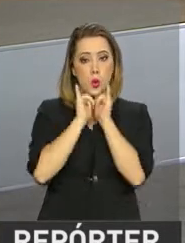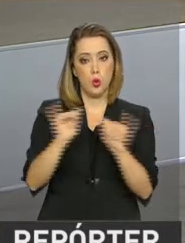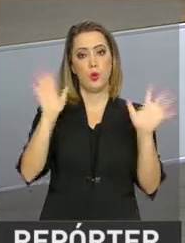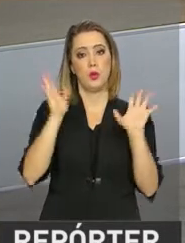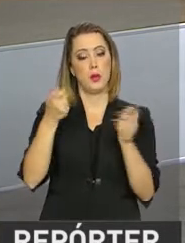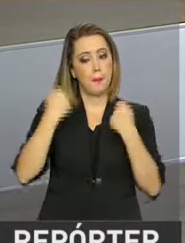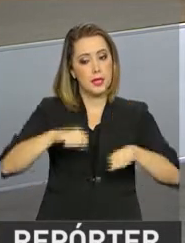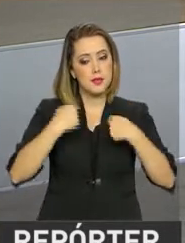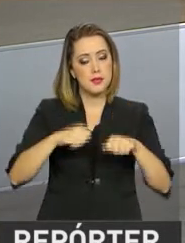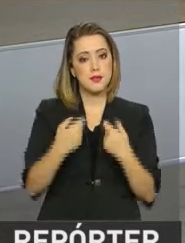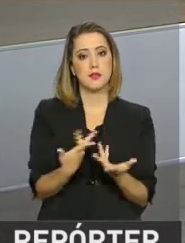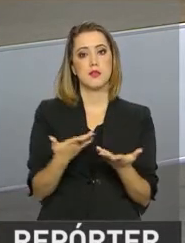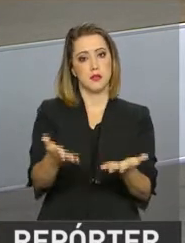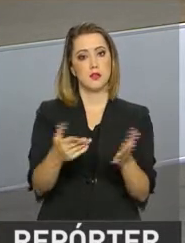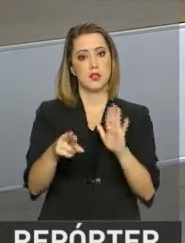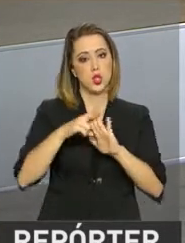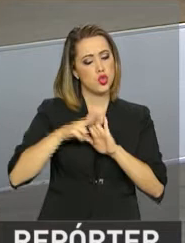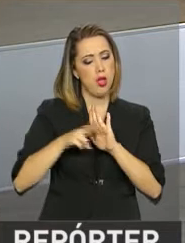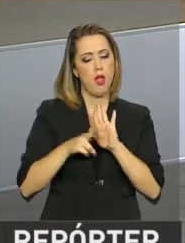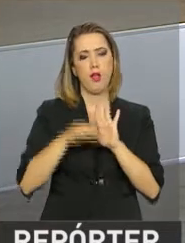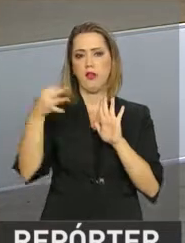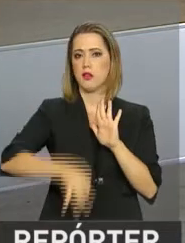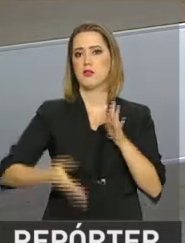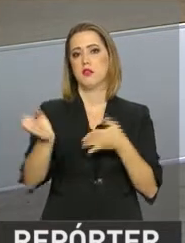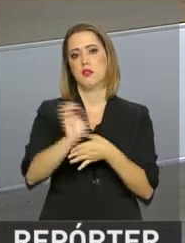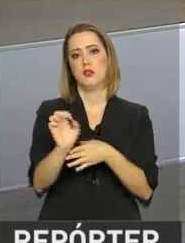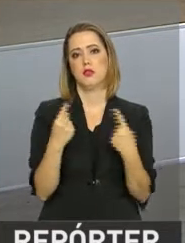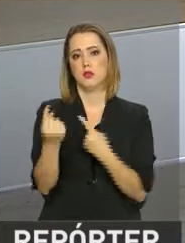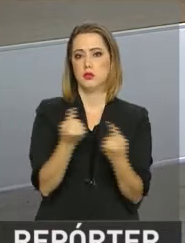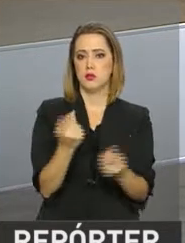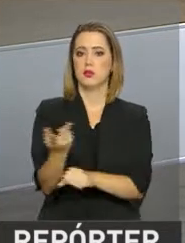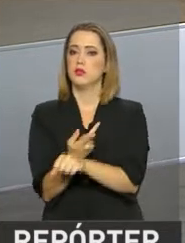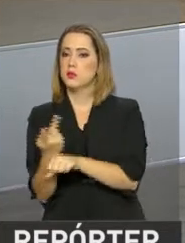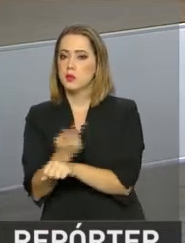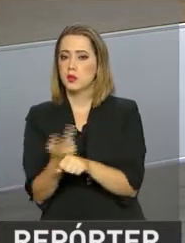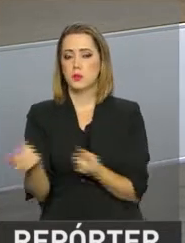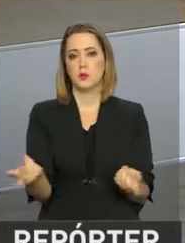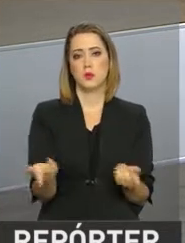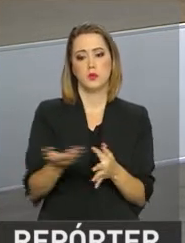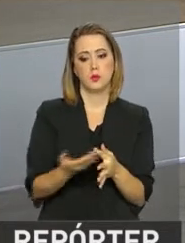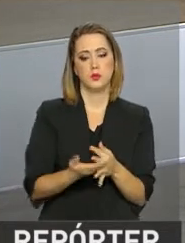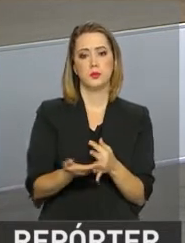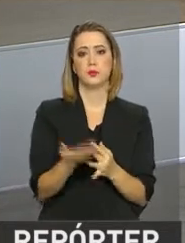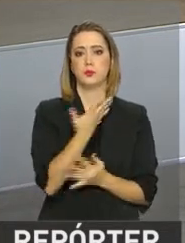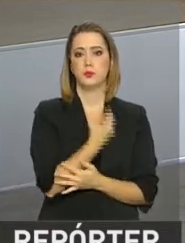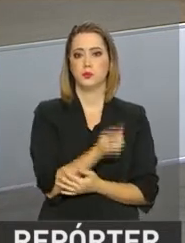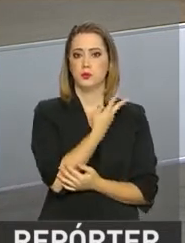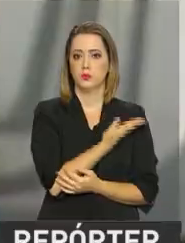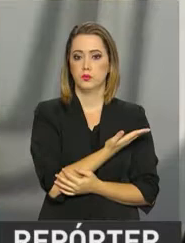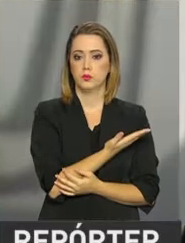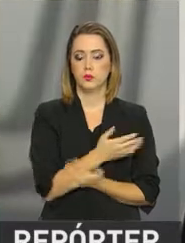exigir as contrapartidas dos estados pela busca da recuperação fiscal vamos ver